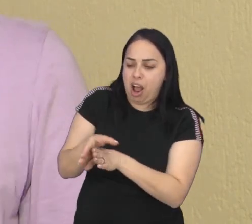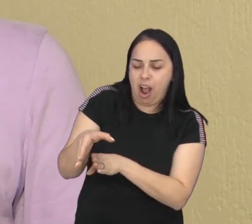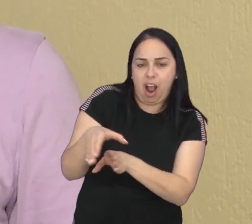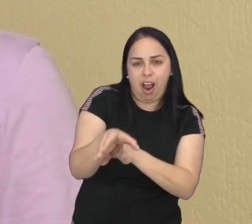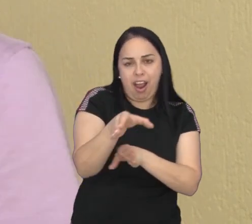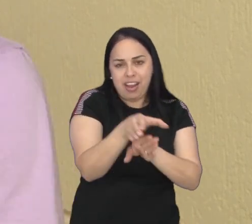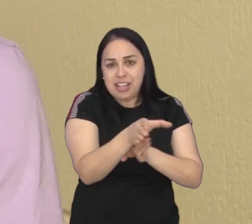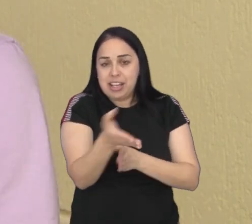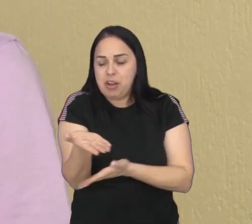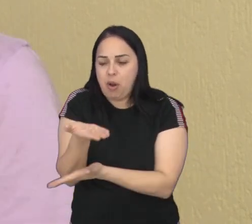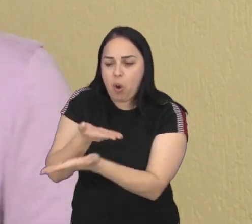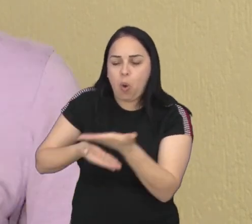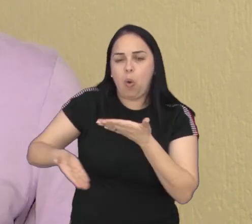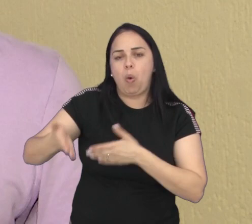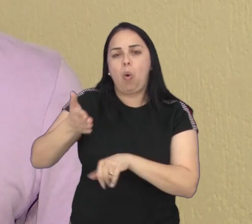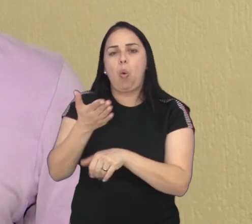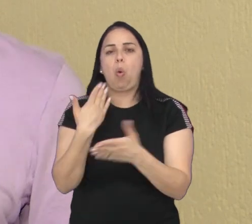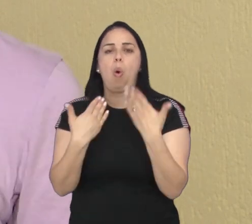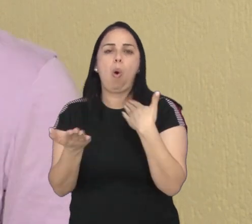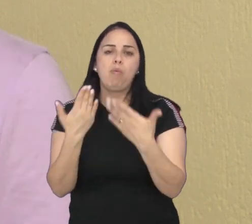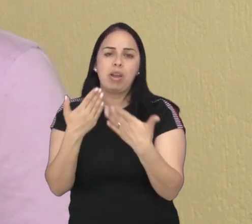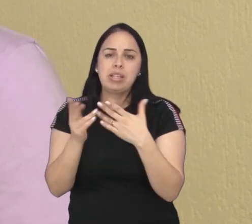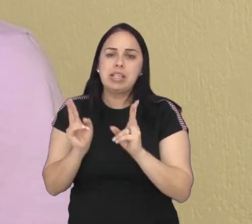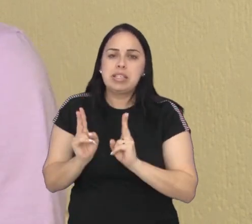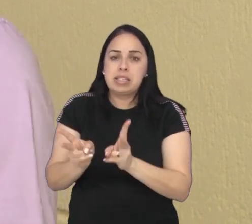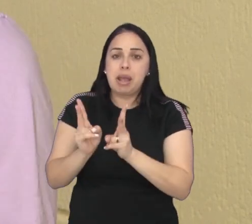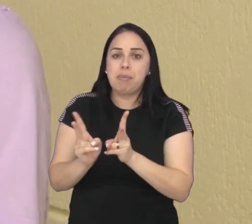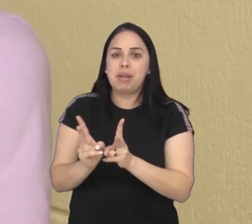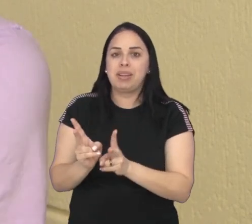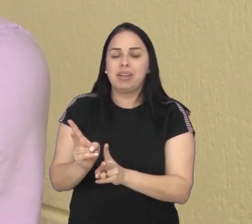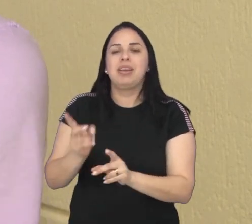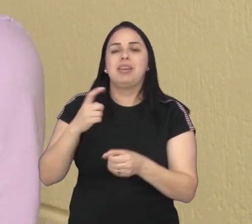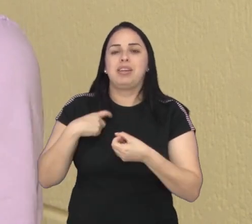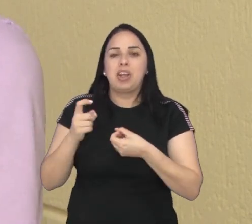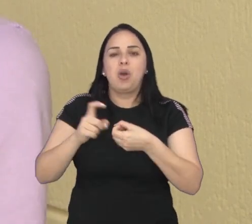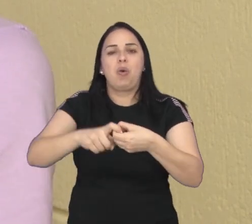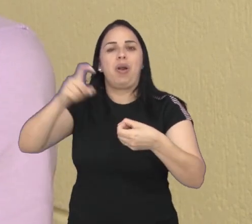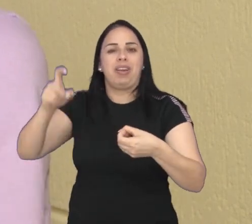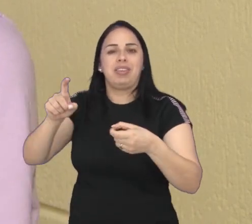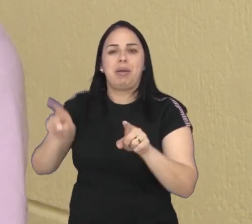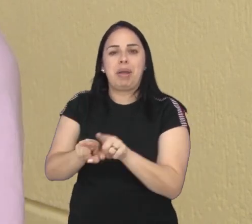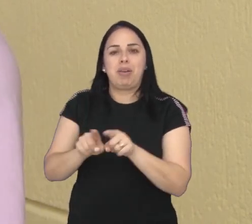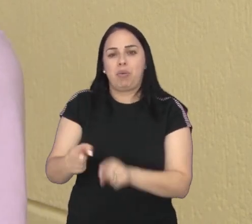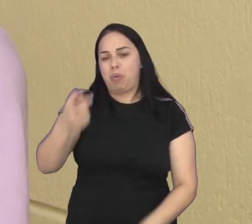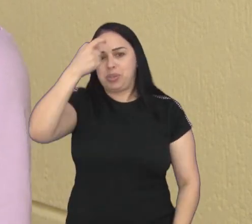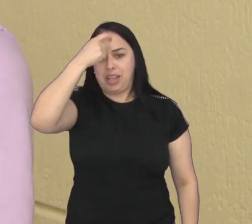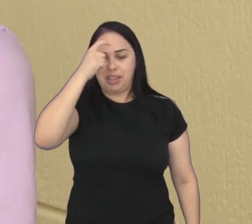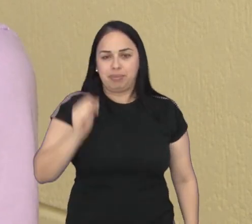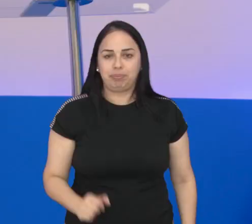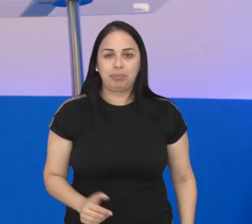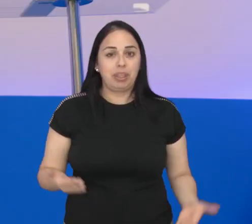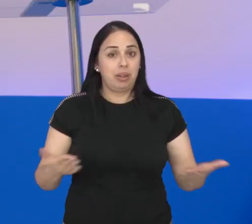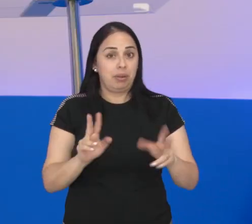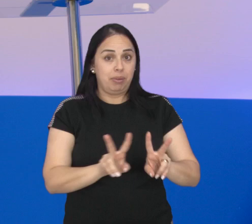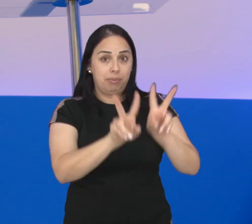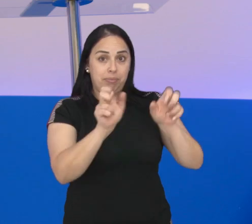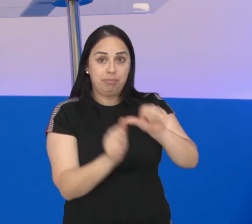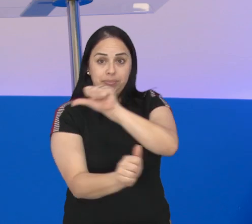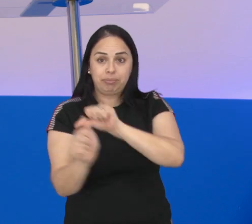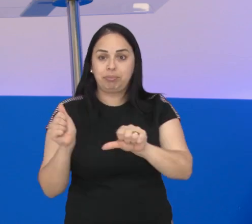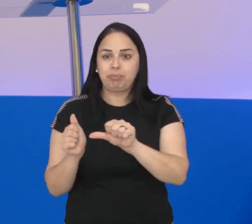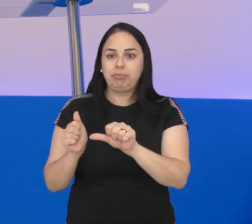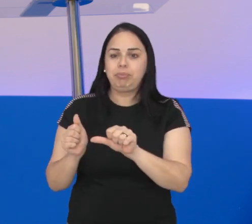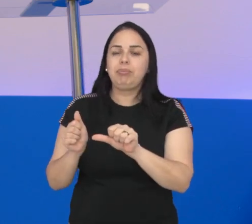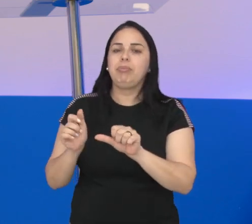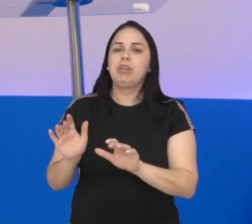constantemente dialogada, tem que ser constantemente conversada, para que nós tenhamos sempre cidadãos autônomos e conscientes do seu papel. E a gente muda um